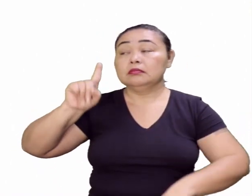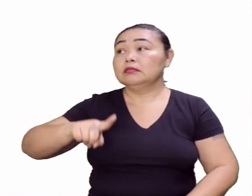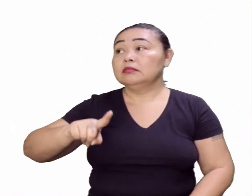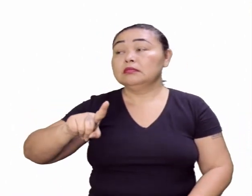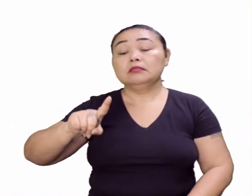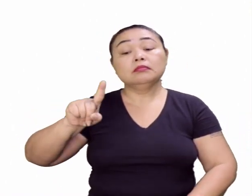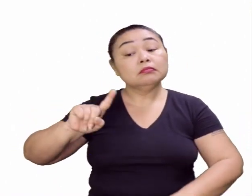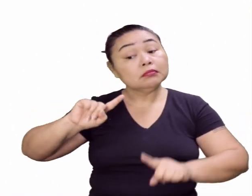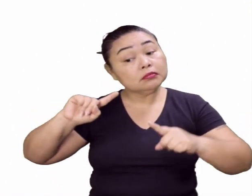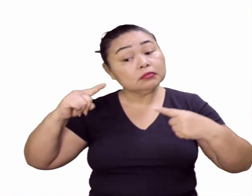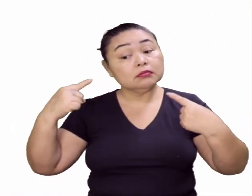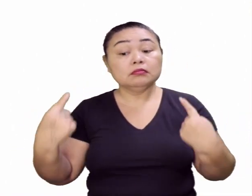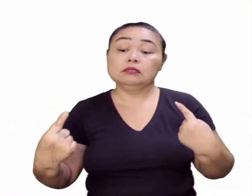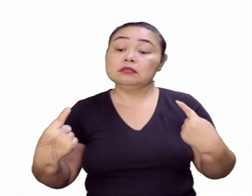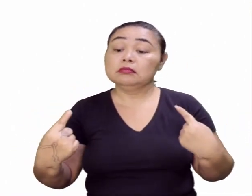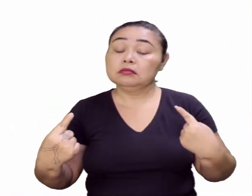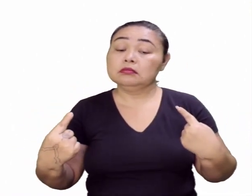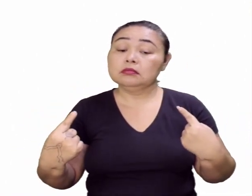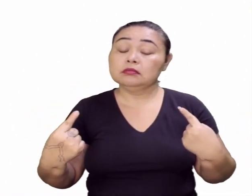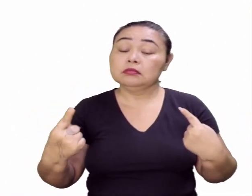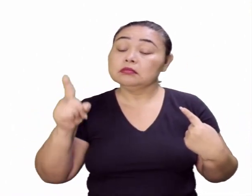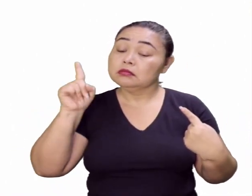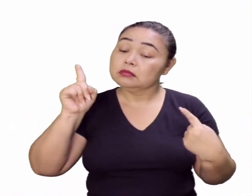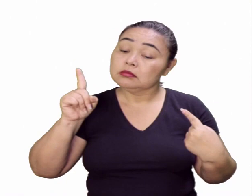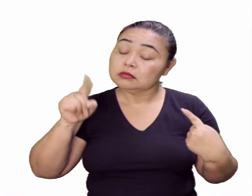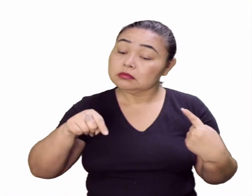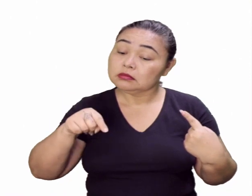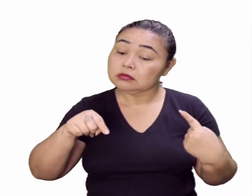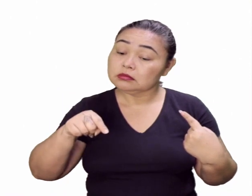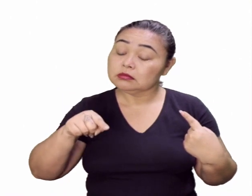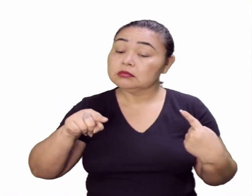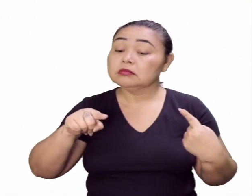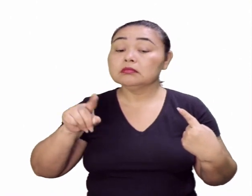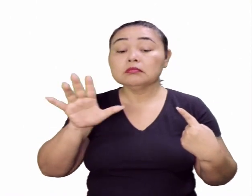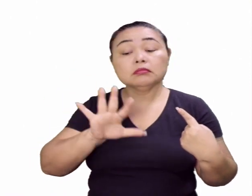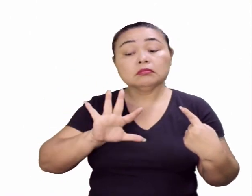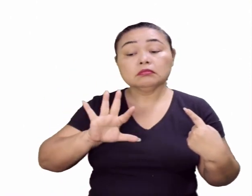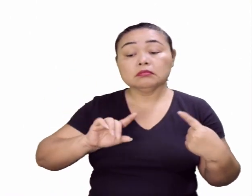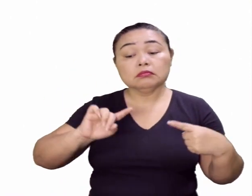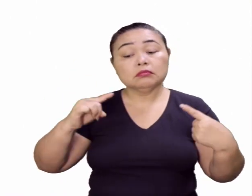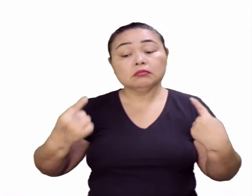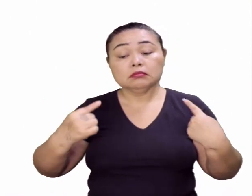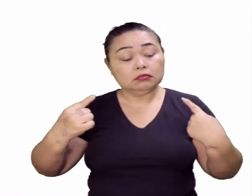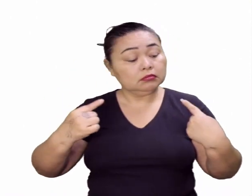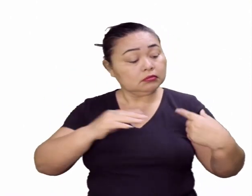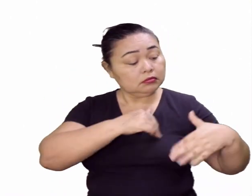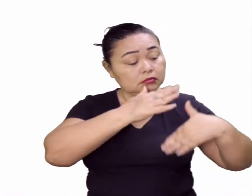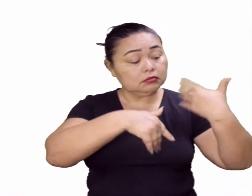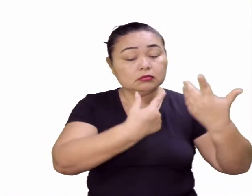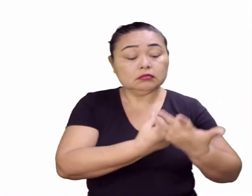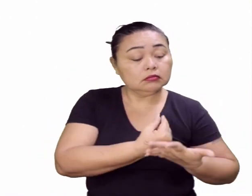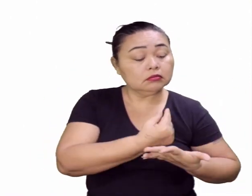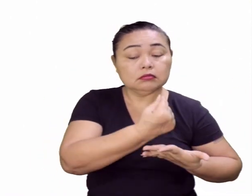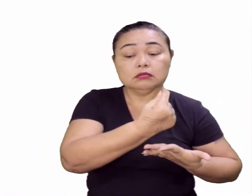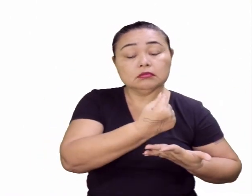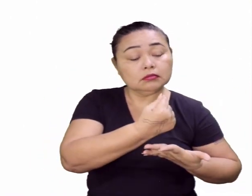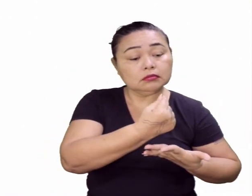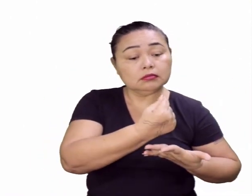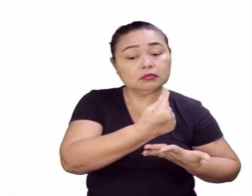é contraproducente, ele é contraditório ao crescimento